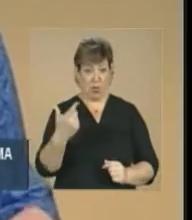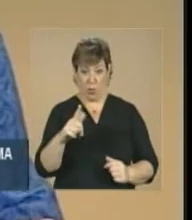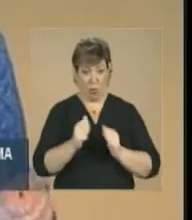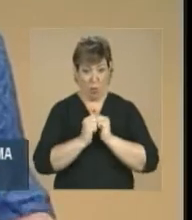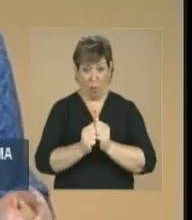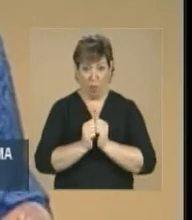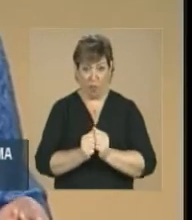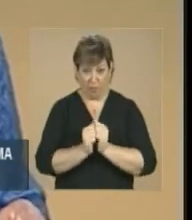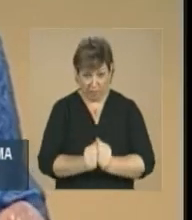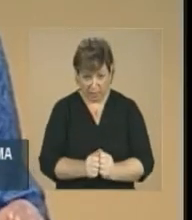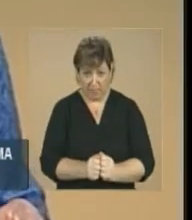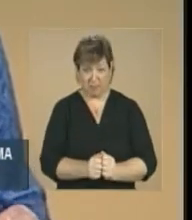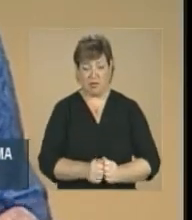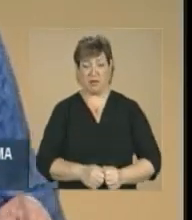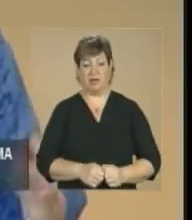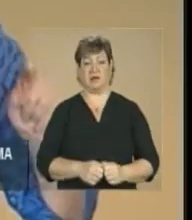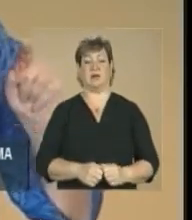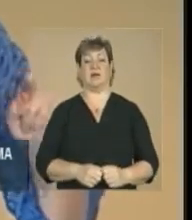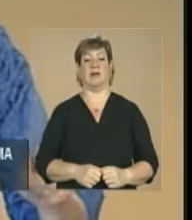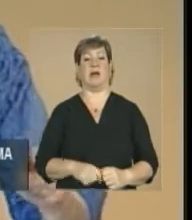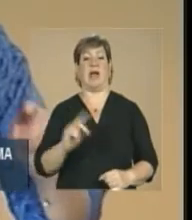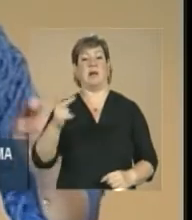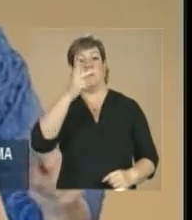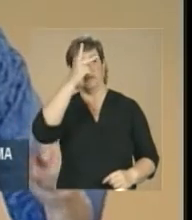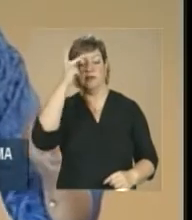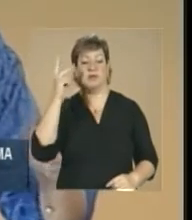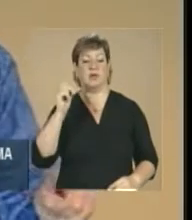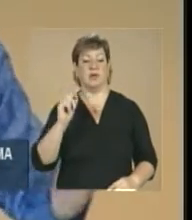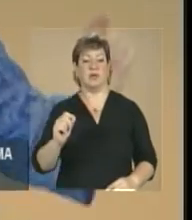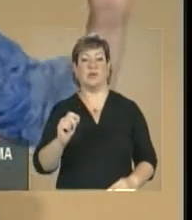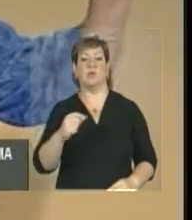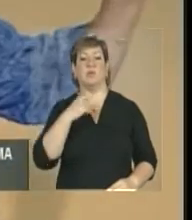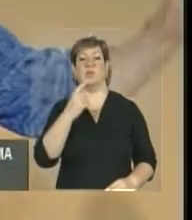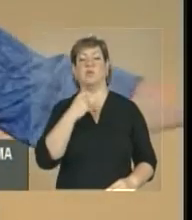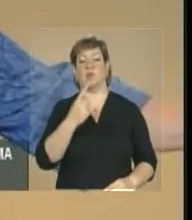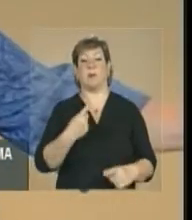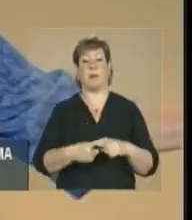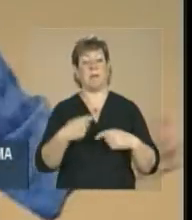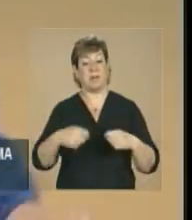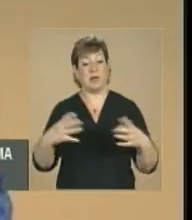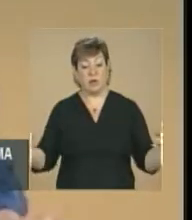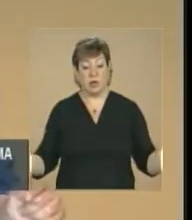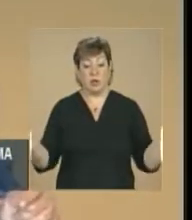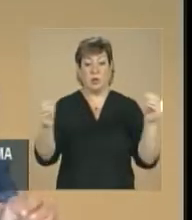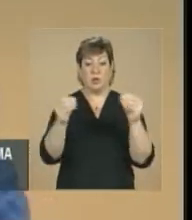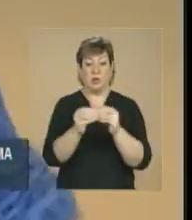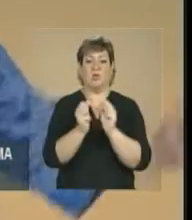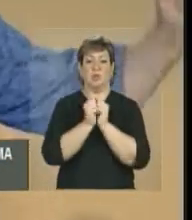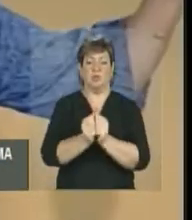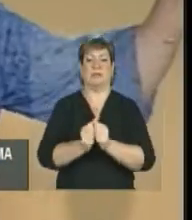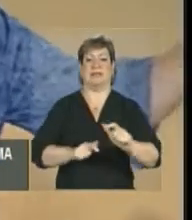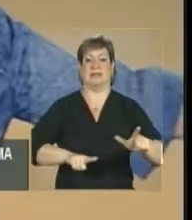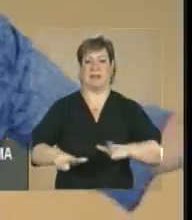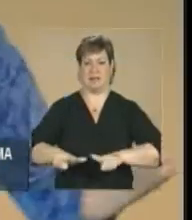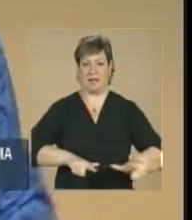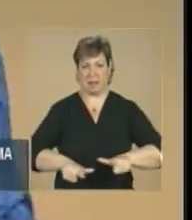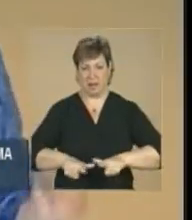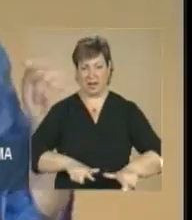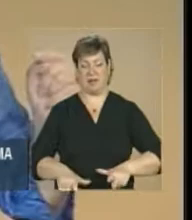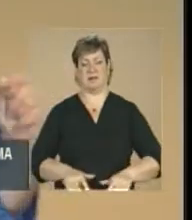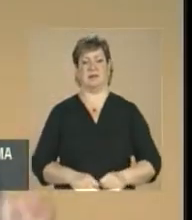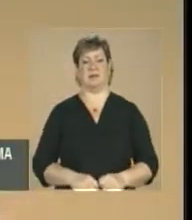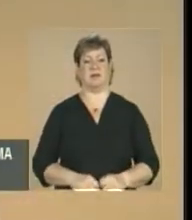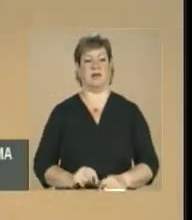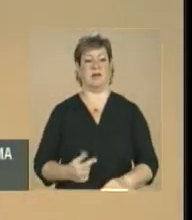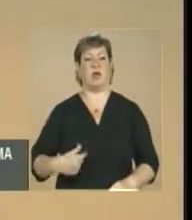essencial do MIT, as pessoas têm de ser colocadas juntas, têm de trabalhar juntas.